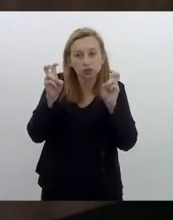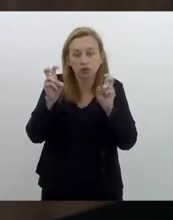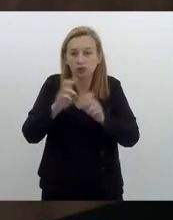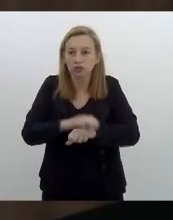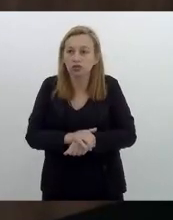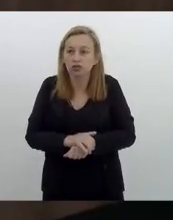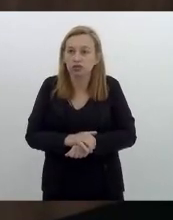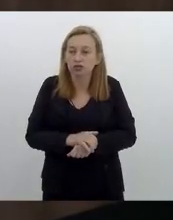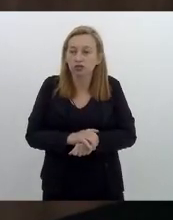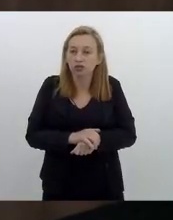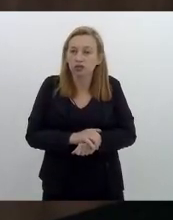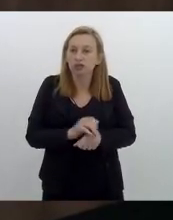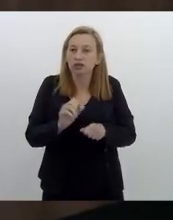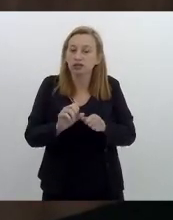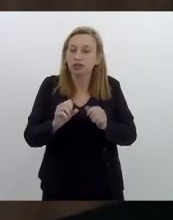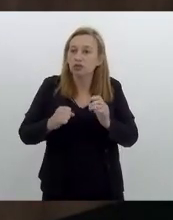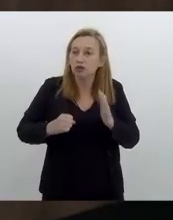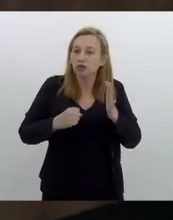E fazer com que o impacto